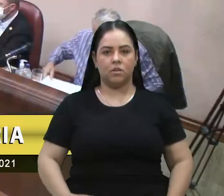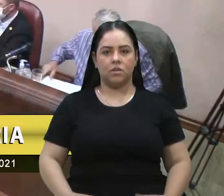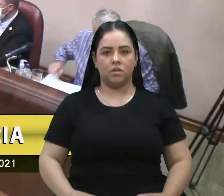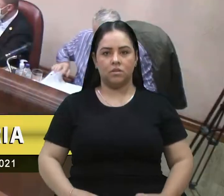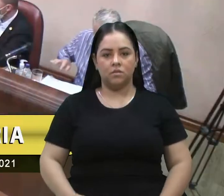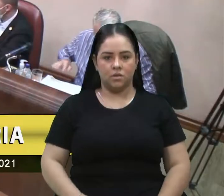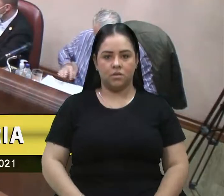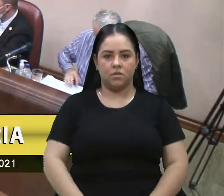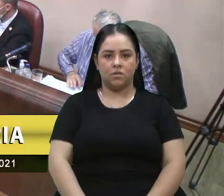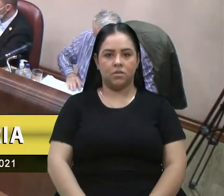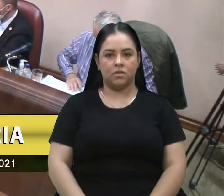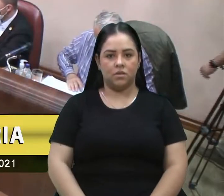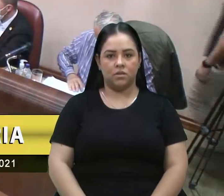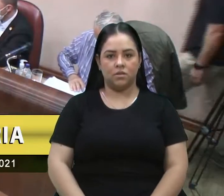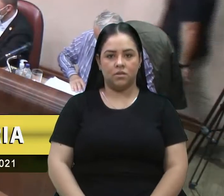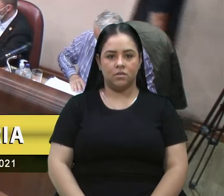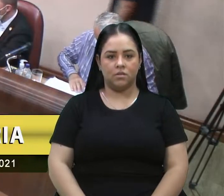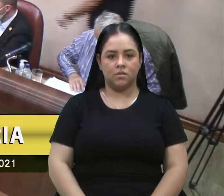Progressistas, presidente.